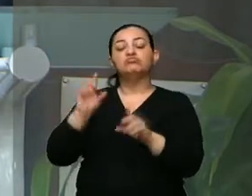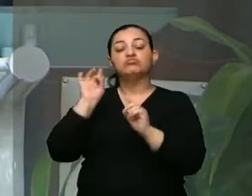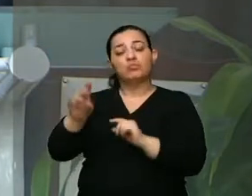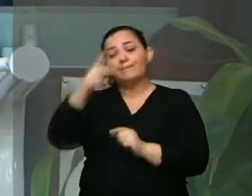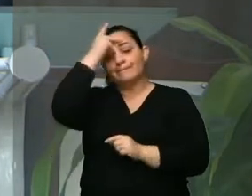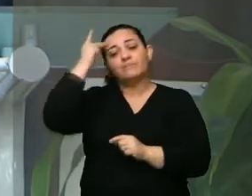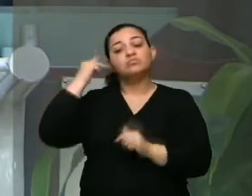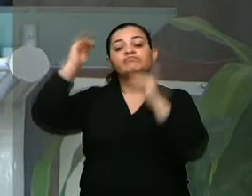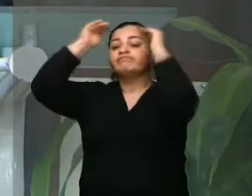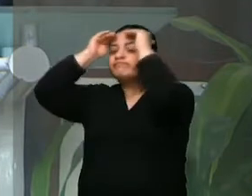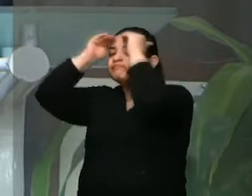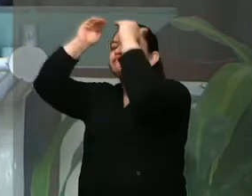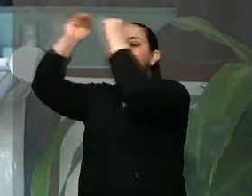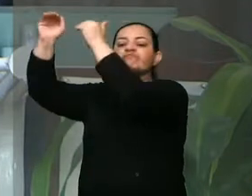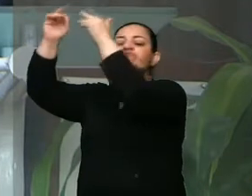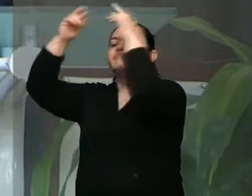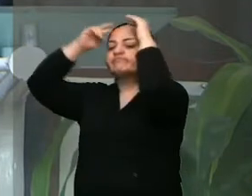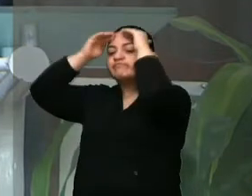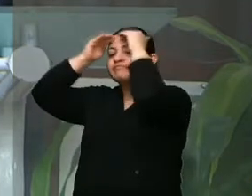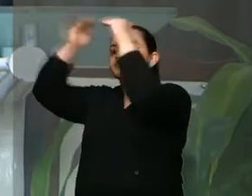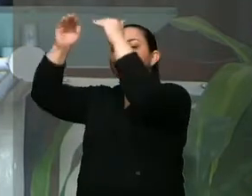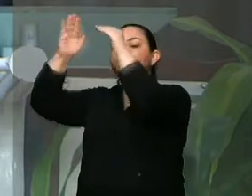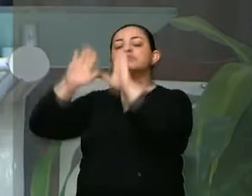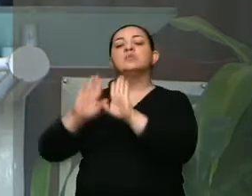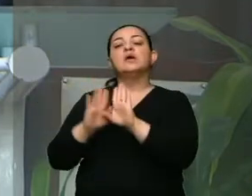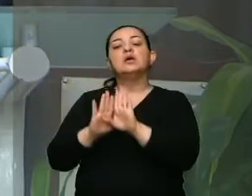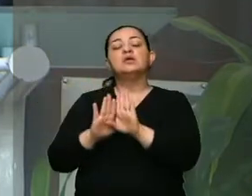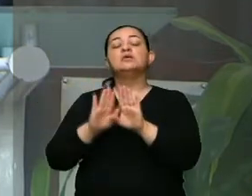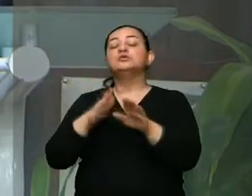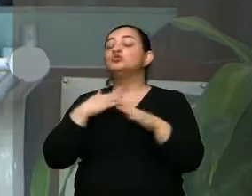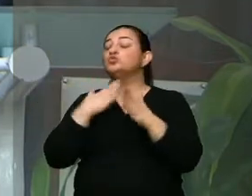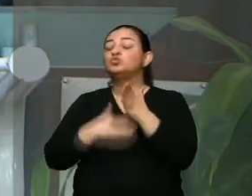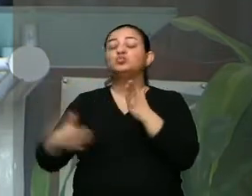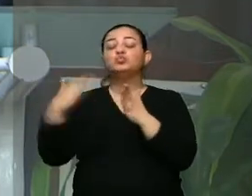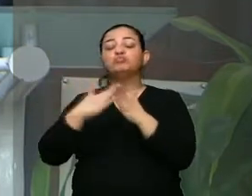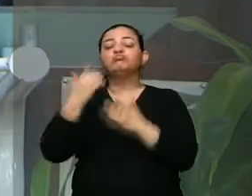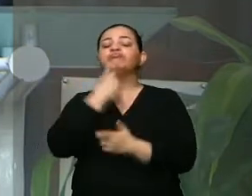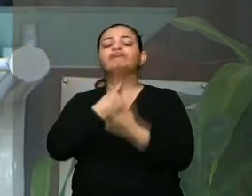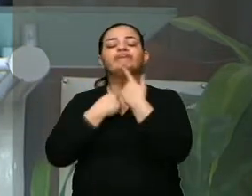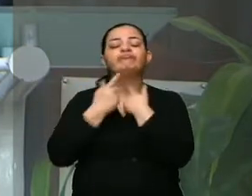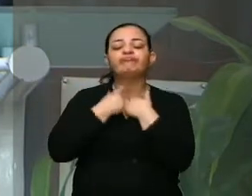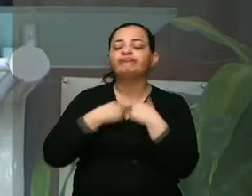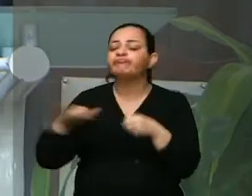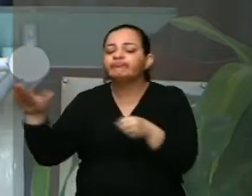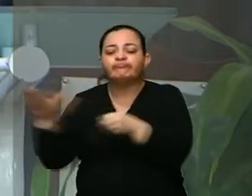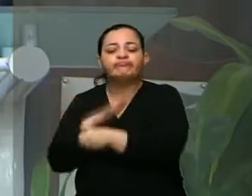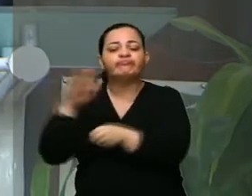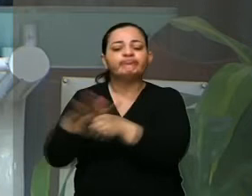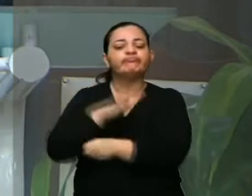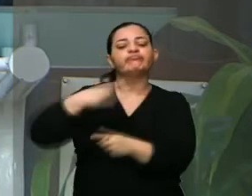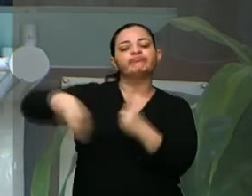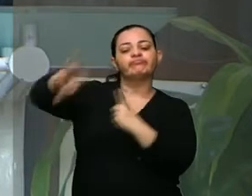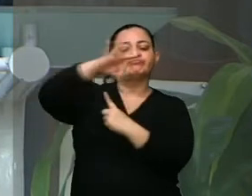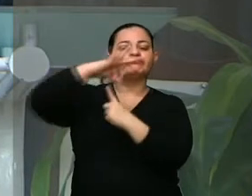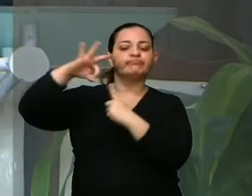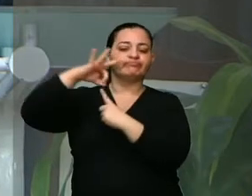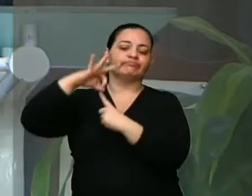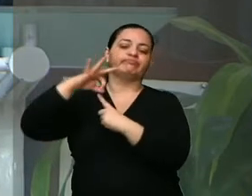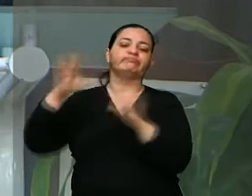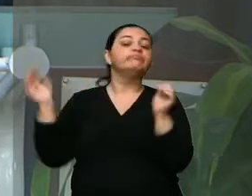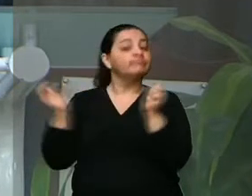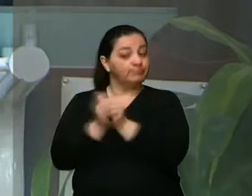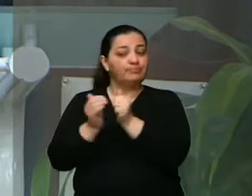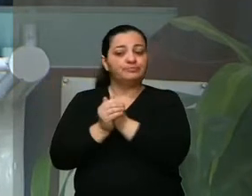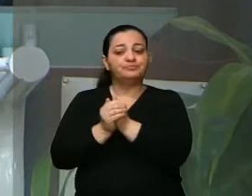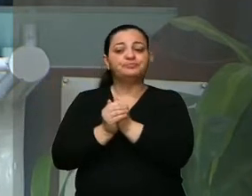obedecem eu creio que todos nós desejamos ser cheios do espírito santo também